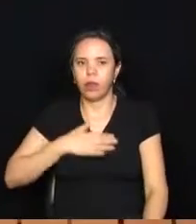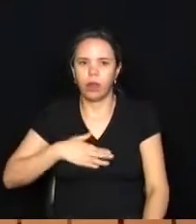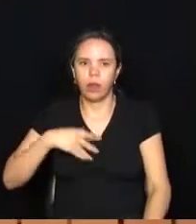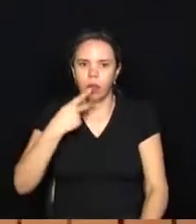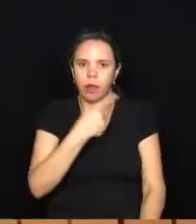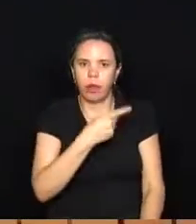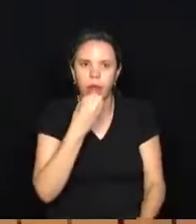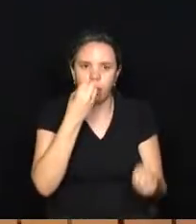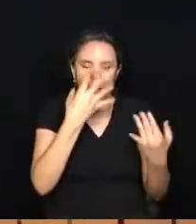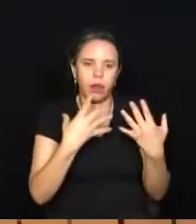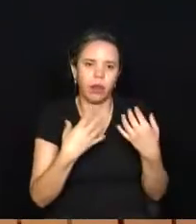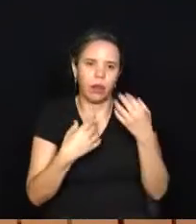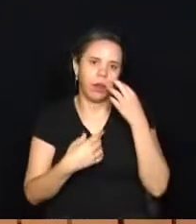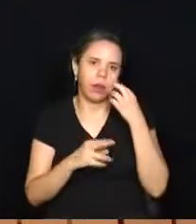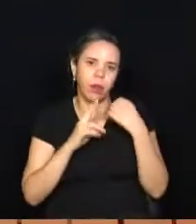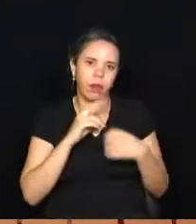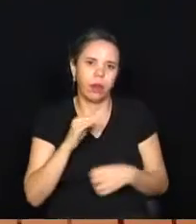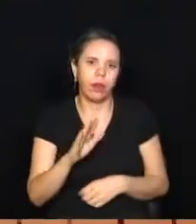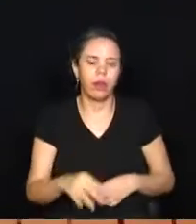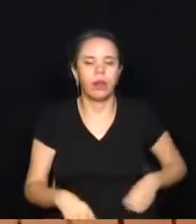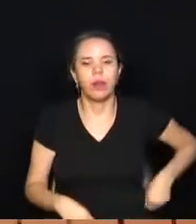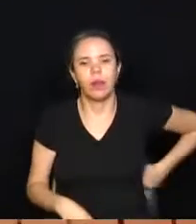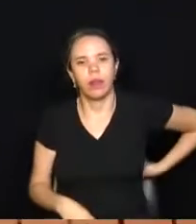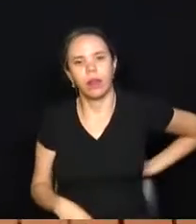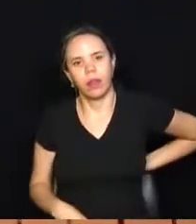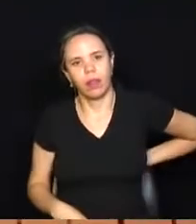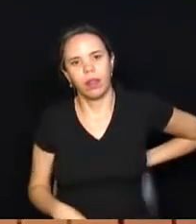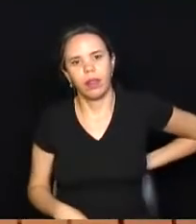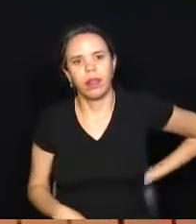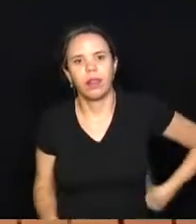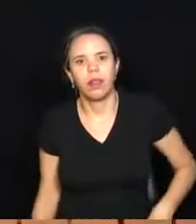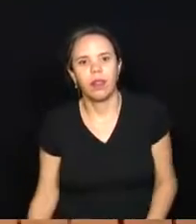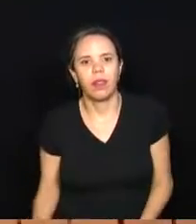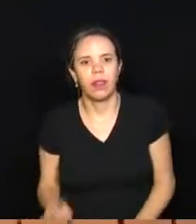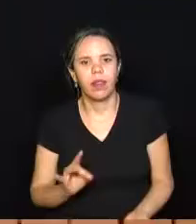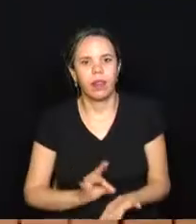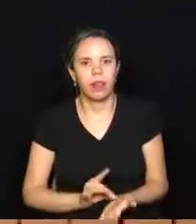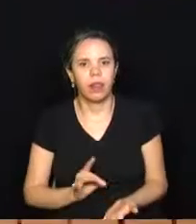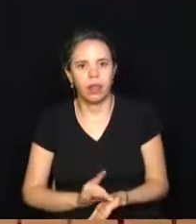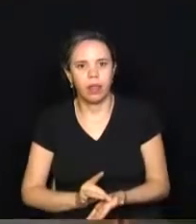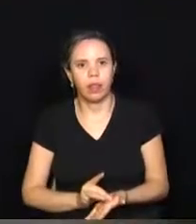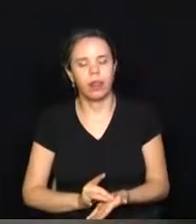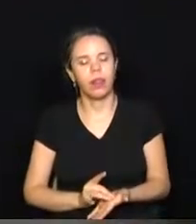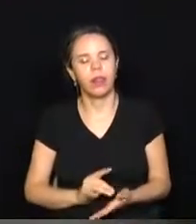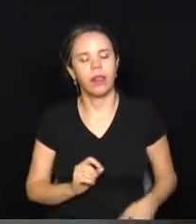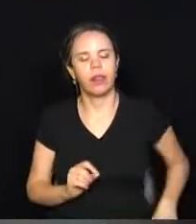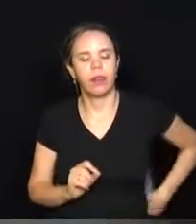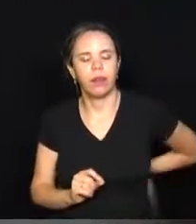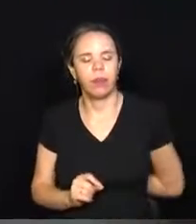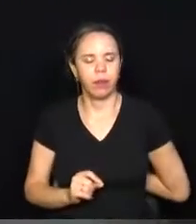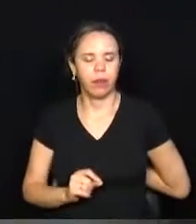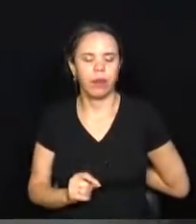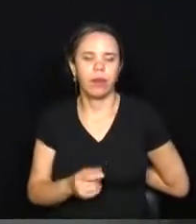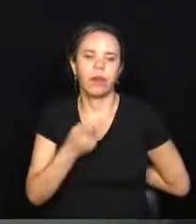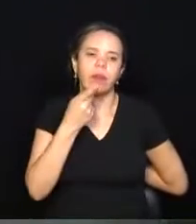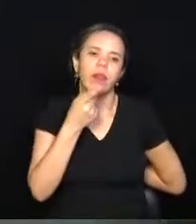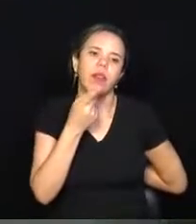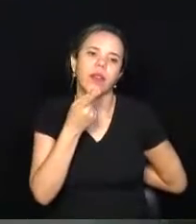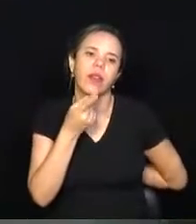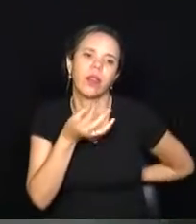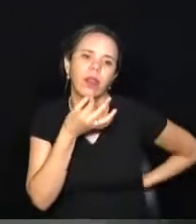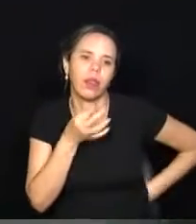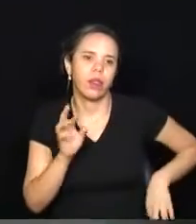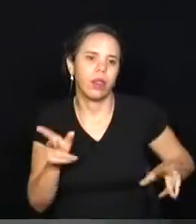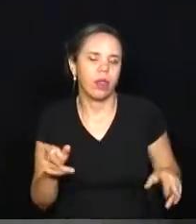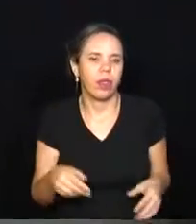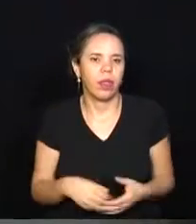ele respondesse mais. Por favor. Na realidade, é o seguinte, eu vou colocar a diferença, tá, que